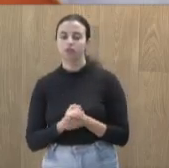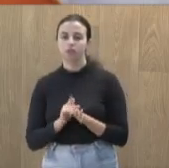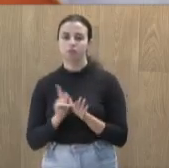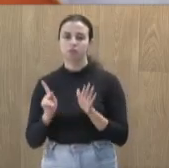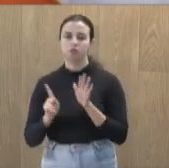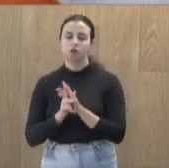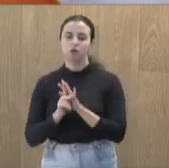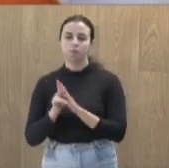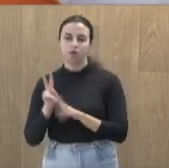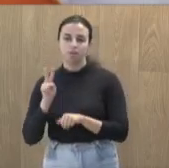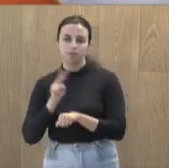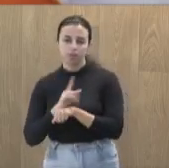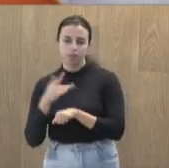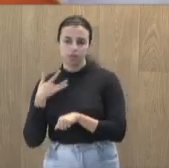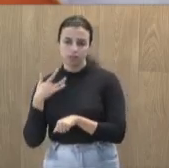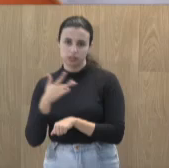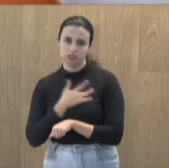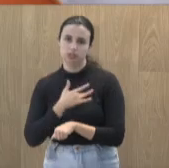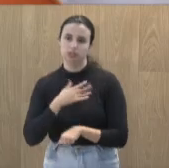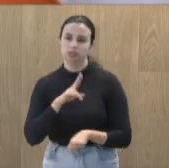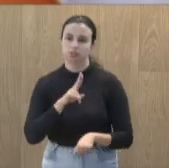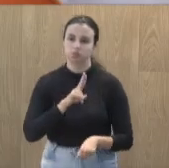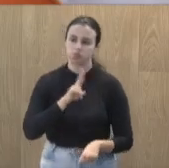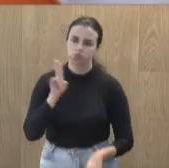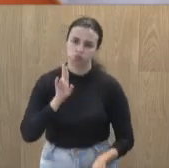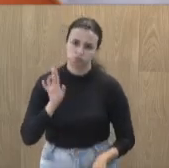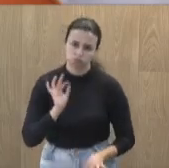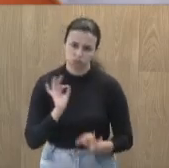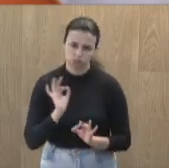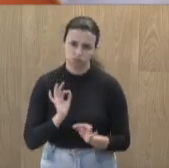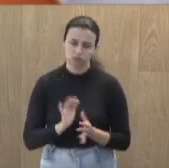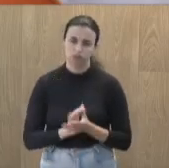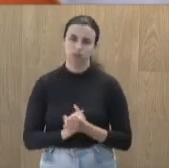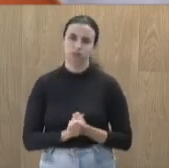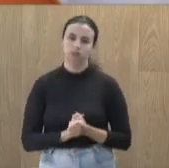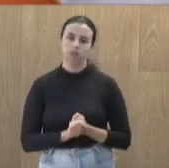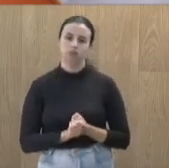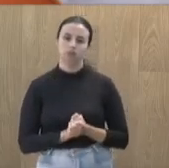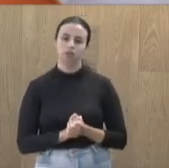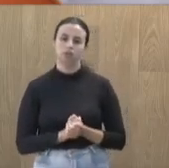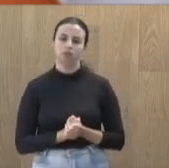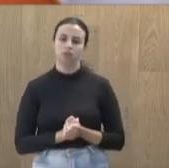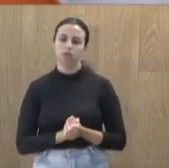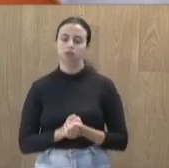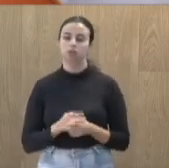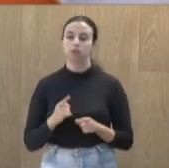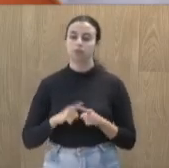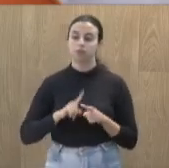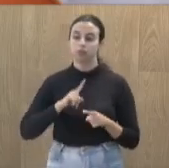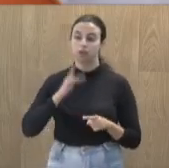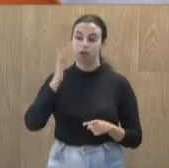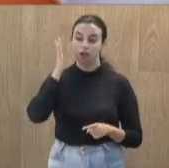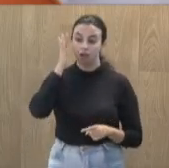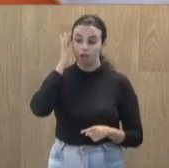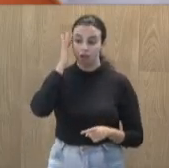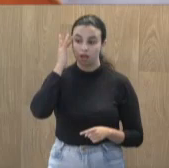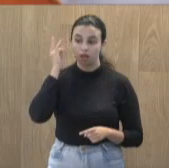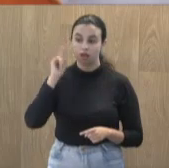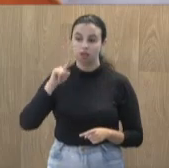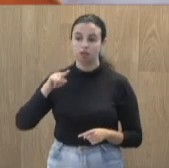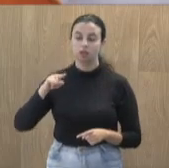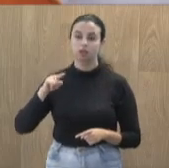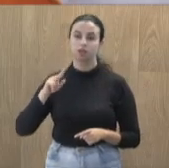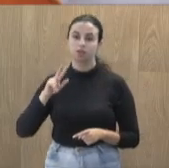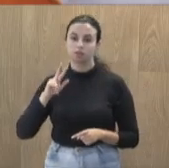sanitária, ou com outro nome que a imprensa está dando, porque nós vamos deliberar amanhã, após a